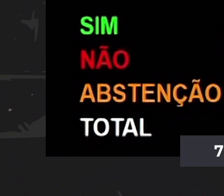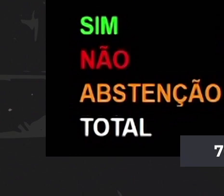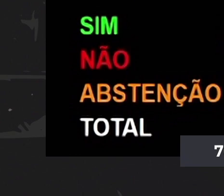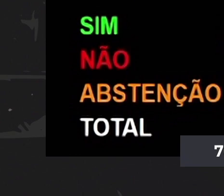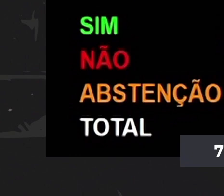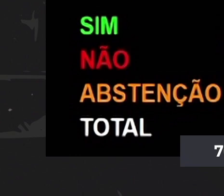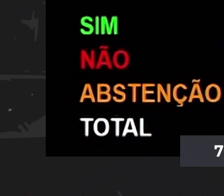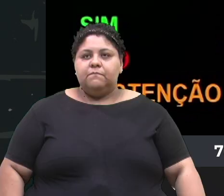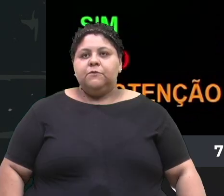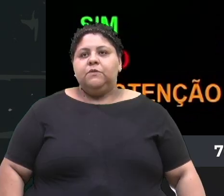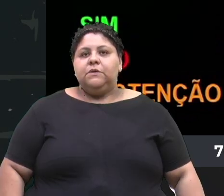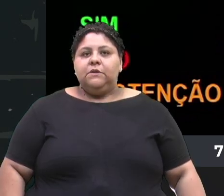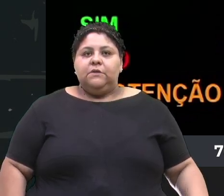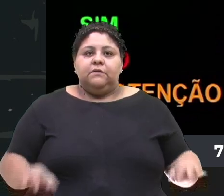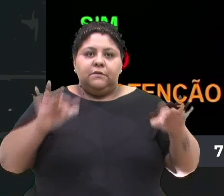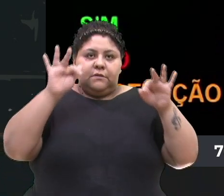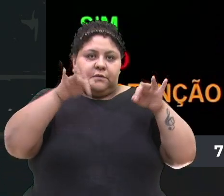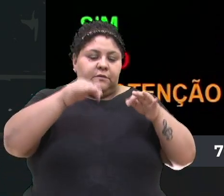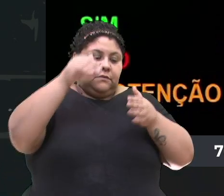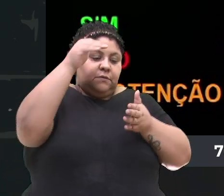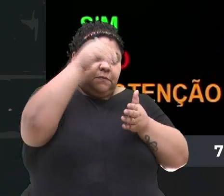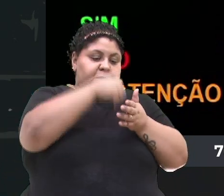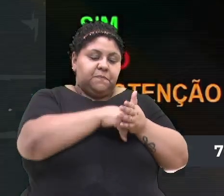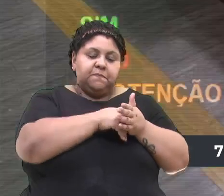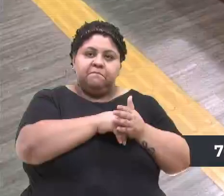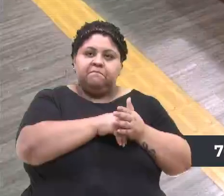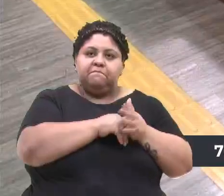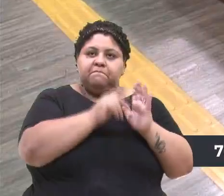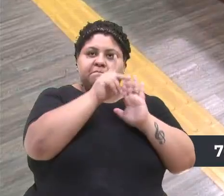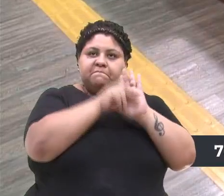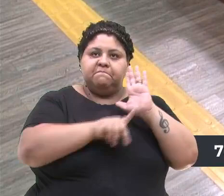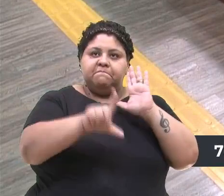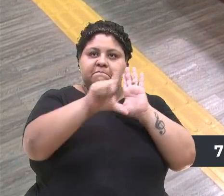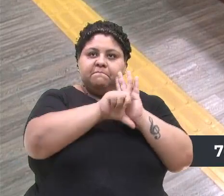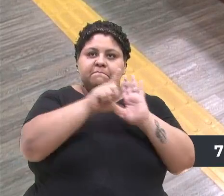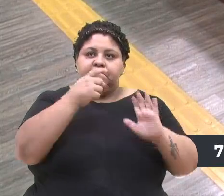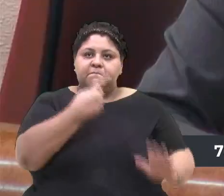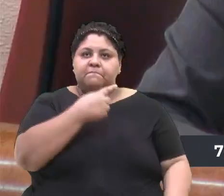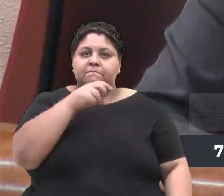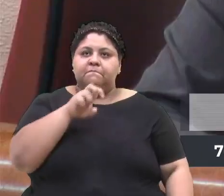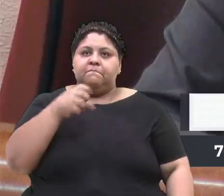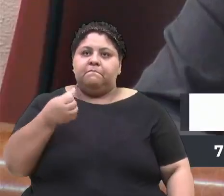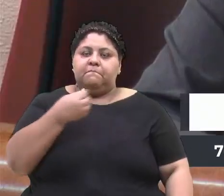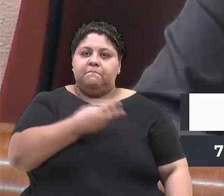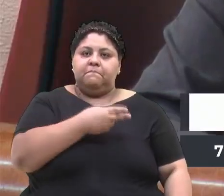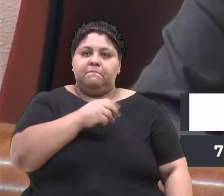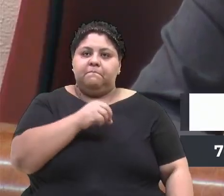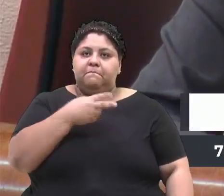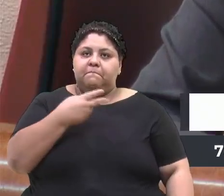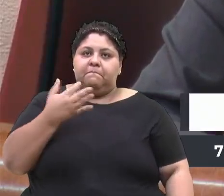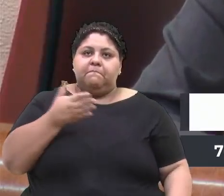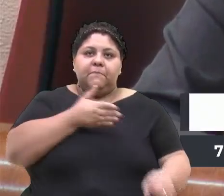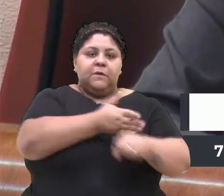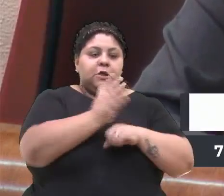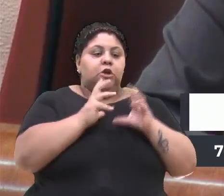Encerrado o registro dos votos, encerrada a votação. Projeto de lei 156/2023 foi aprovado por